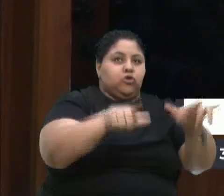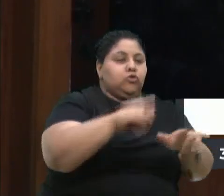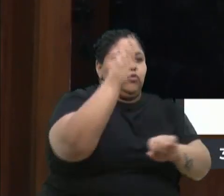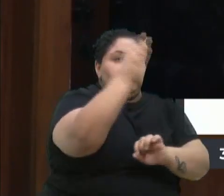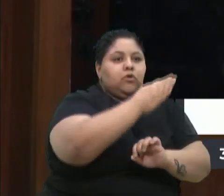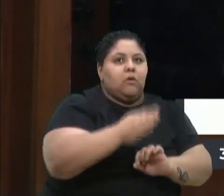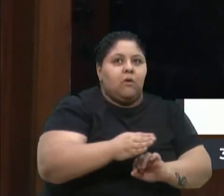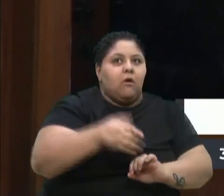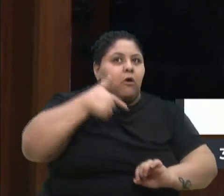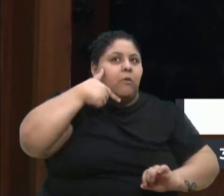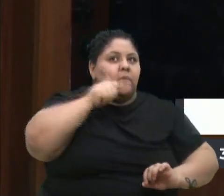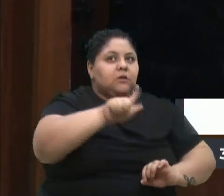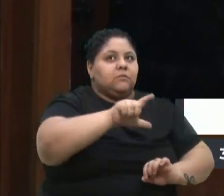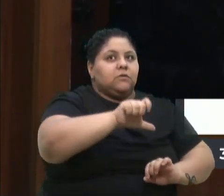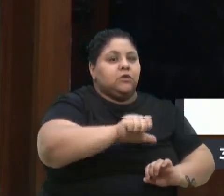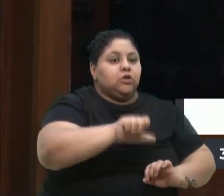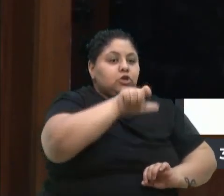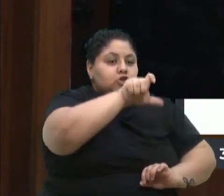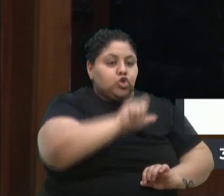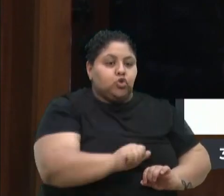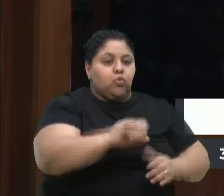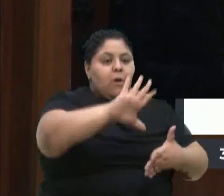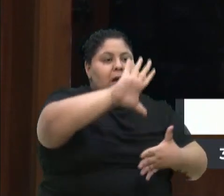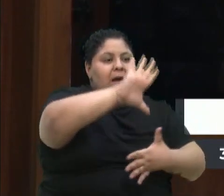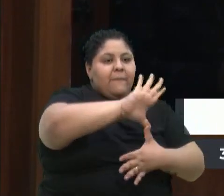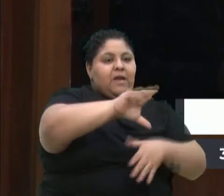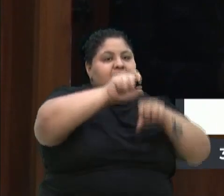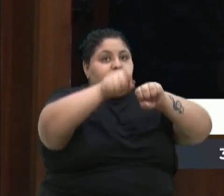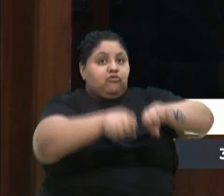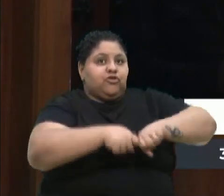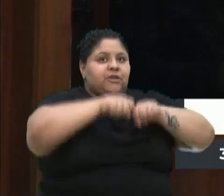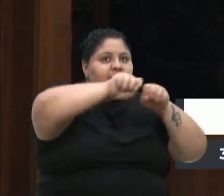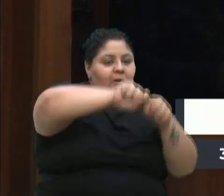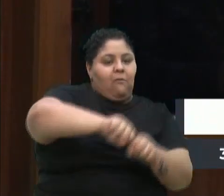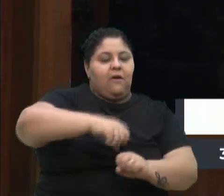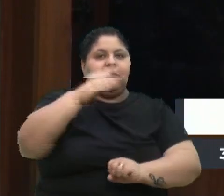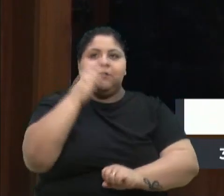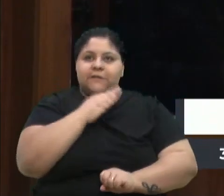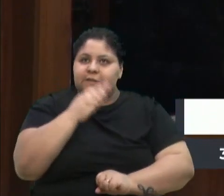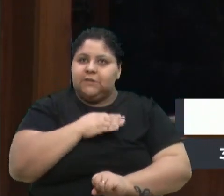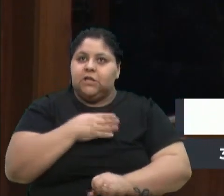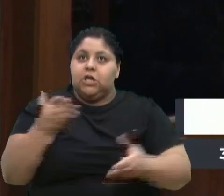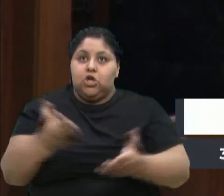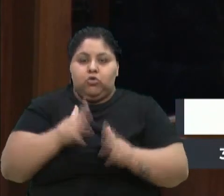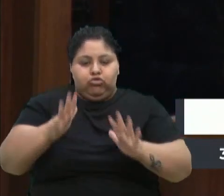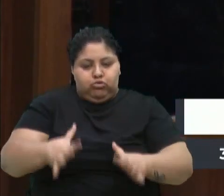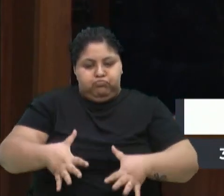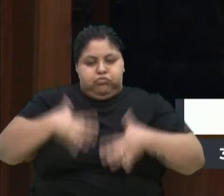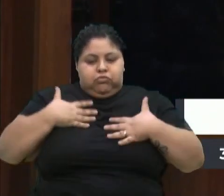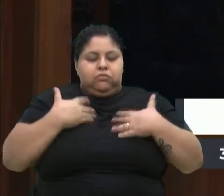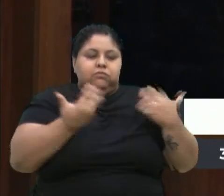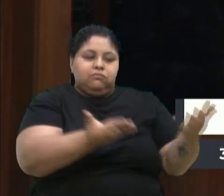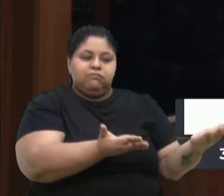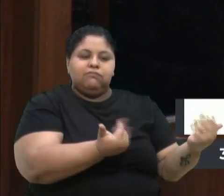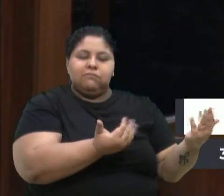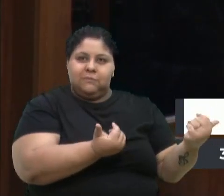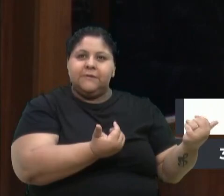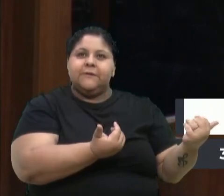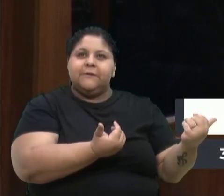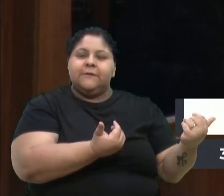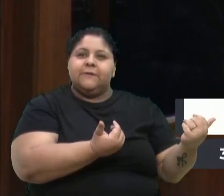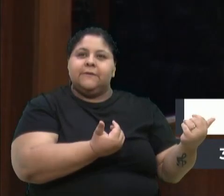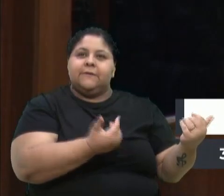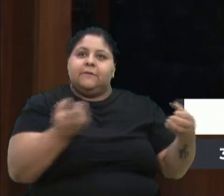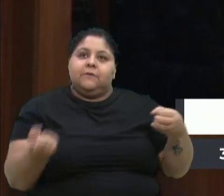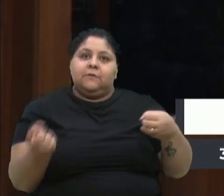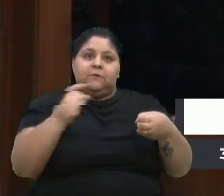Campeonato Sul-Americano de Canoagem e Velocidade. E estamos orgulhosos desses jovens, por